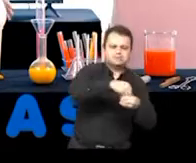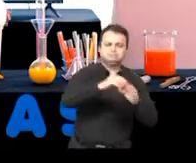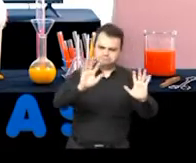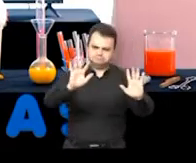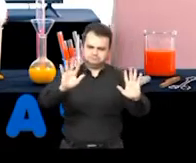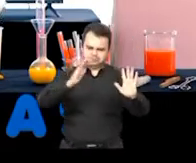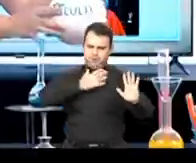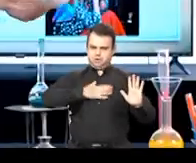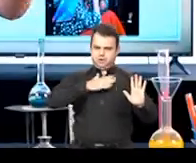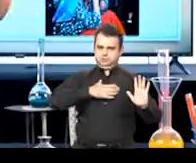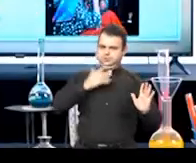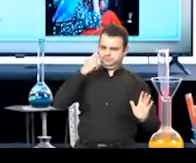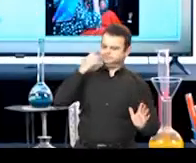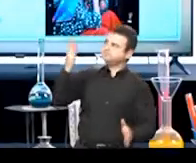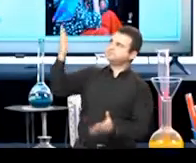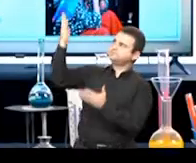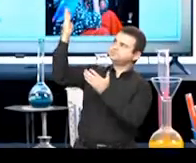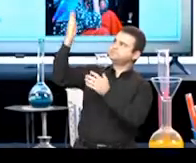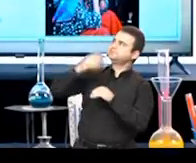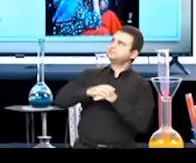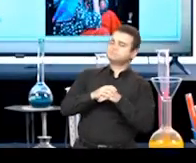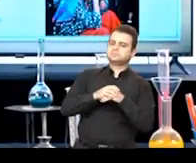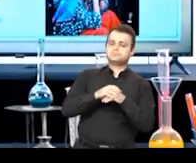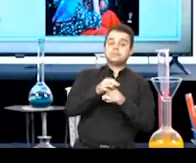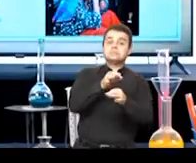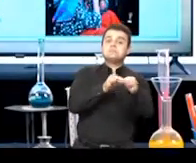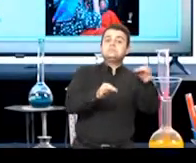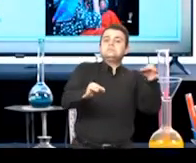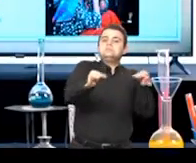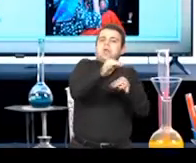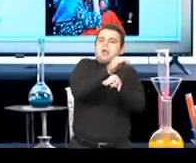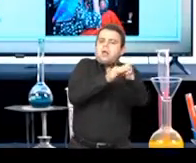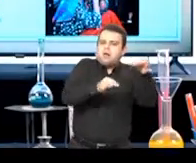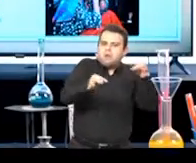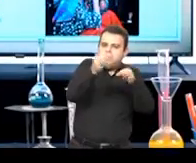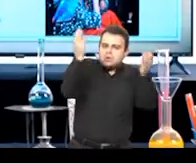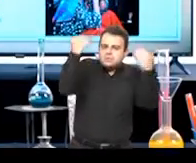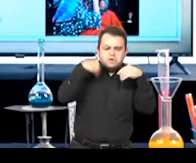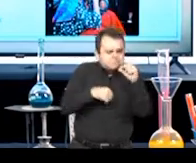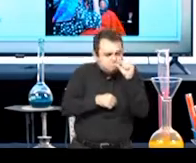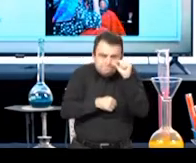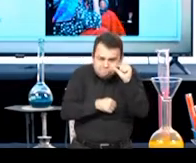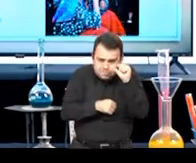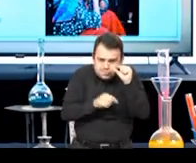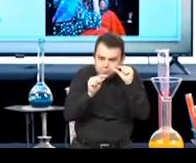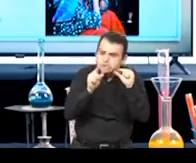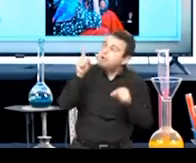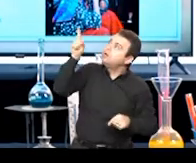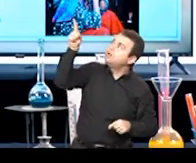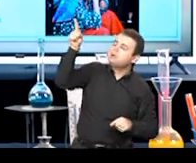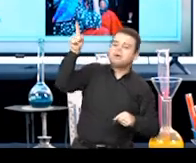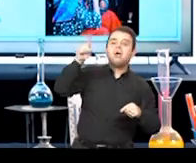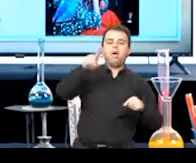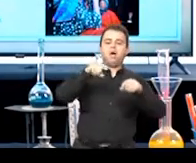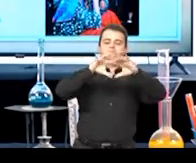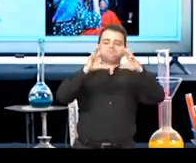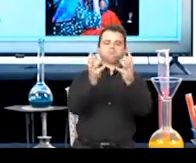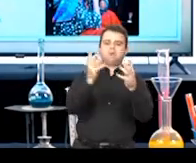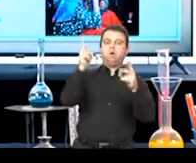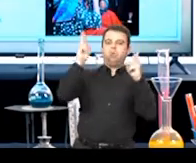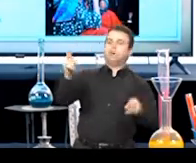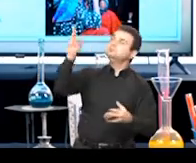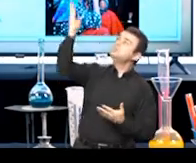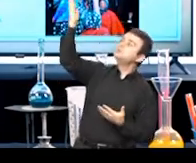vou demonstrar. Imaginem que a célula, que é a menor parte de qualquer ser vivo, seja essa bola de